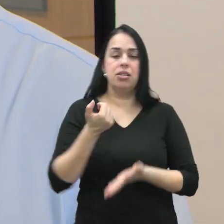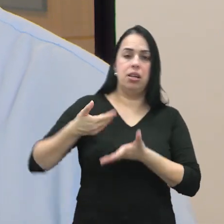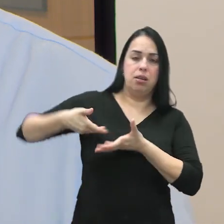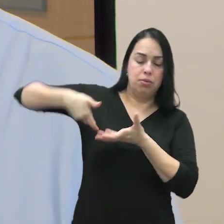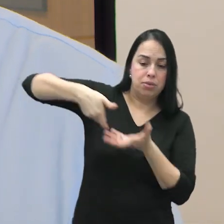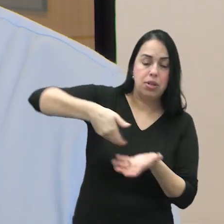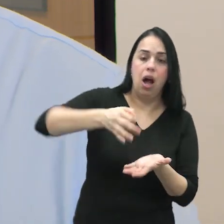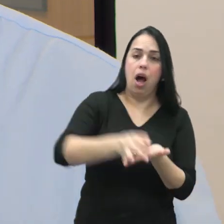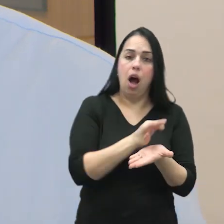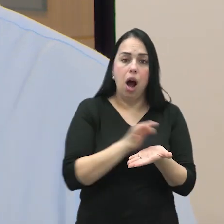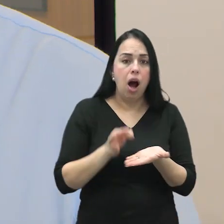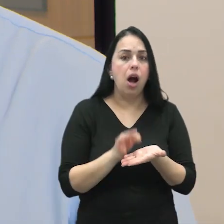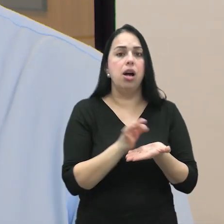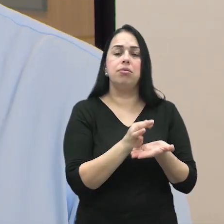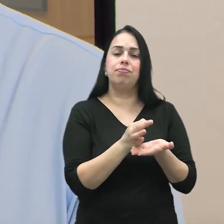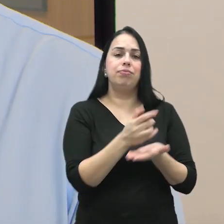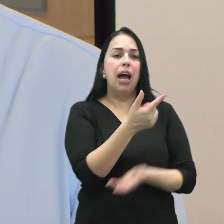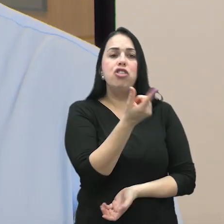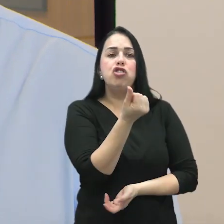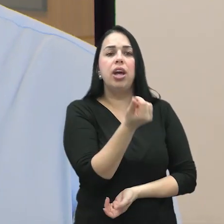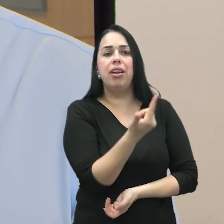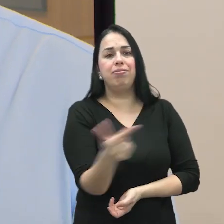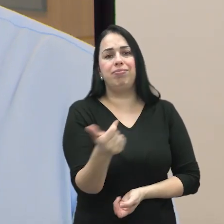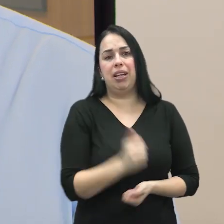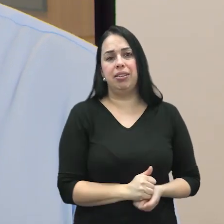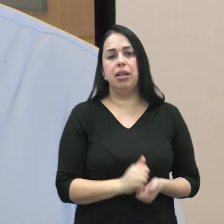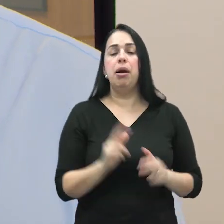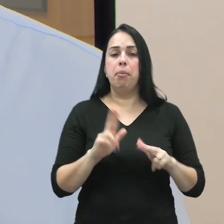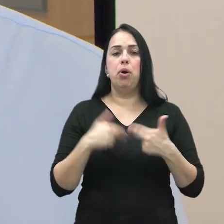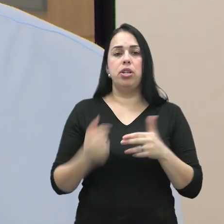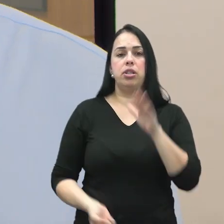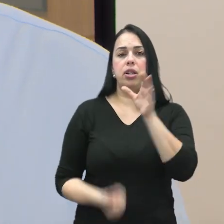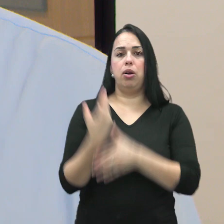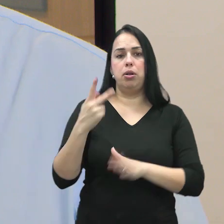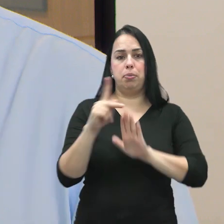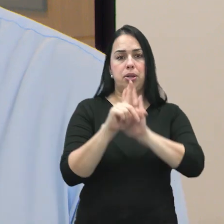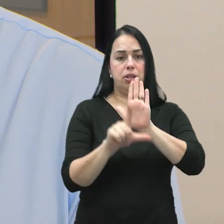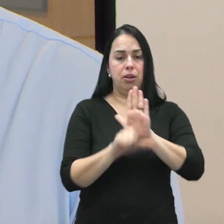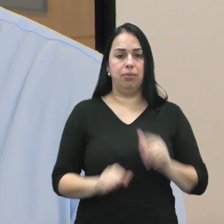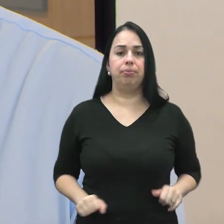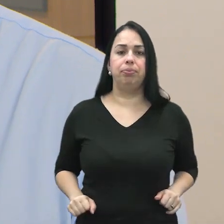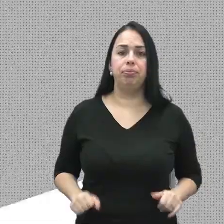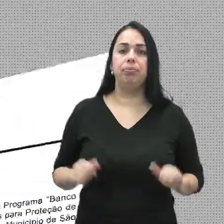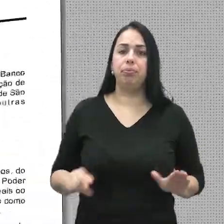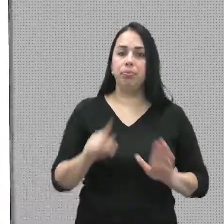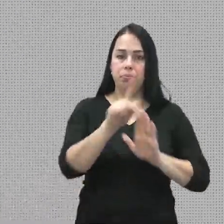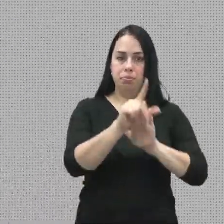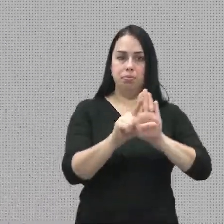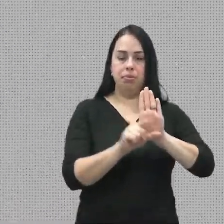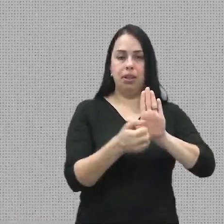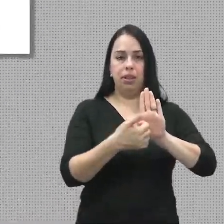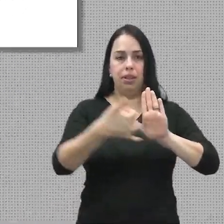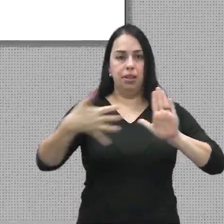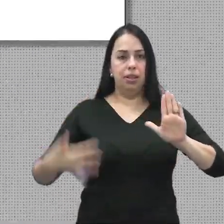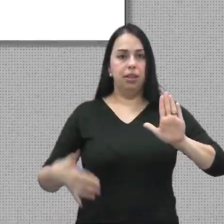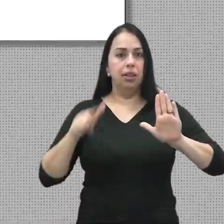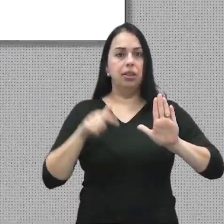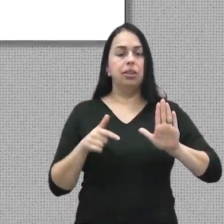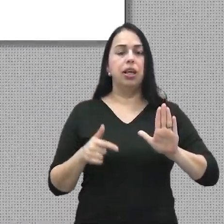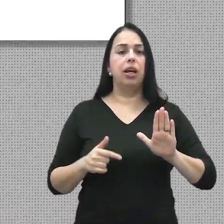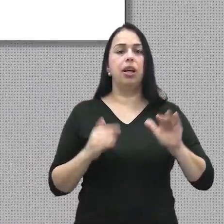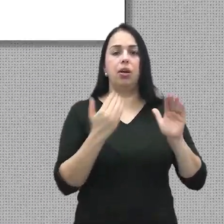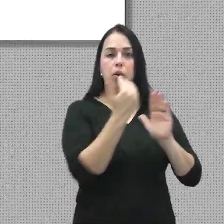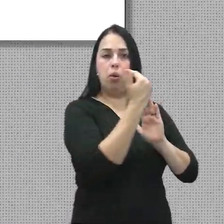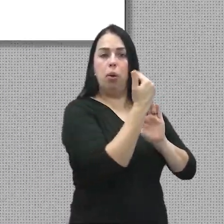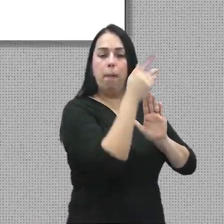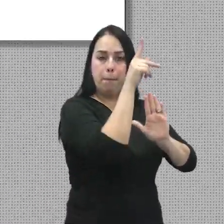Para poder alimentar o animal da forma correta, e pensando nisso nós criamos esse projeto. De acordo com o projeto, o